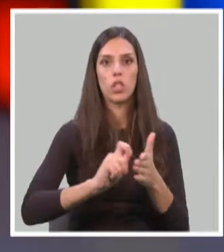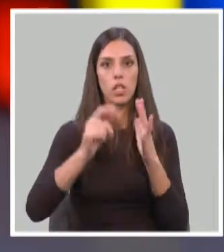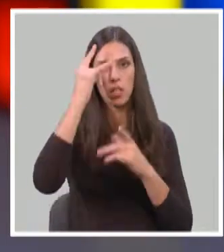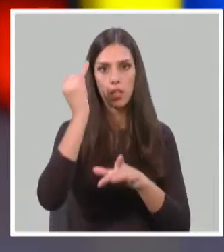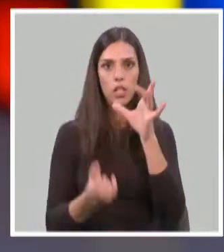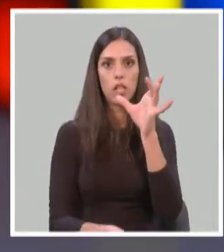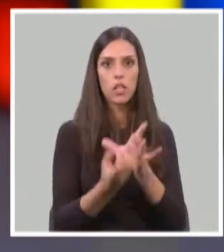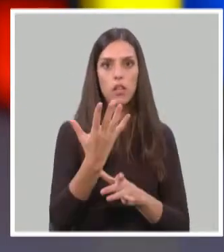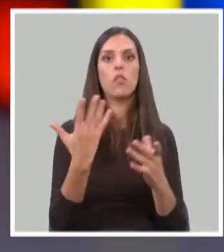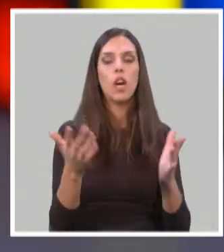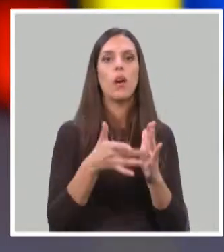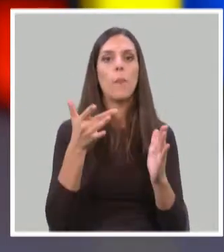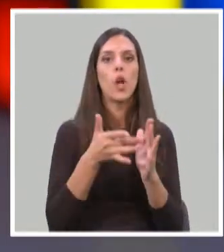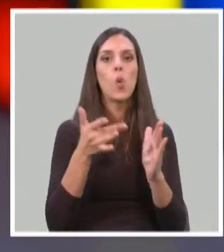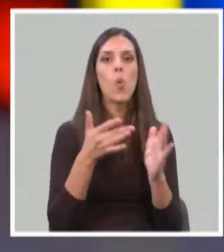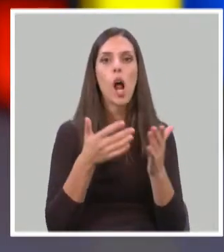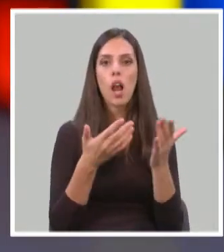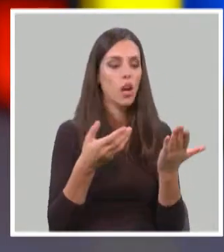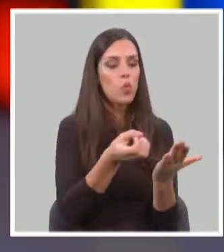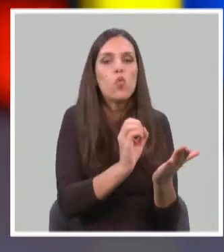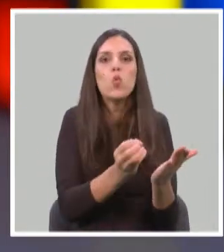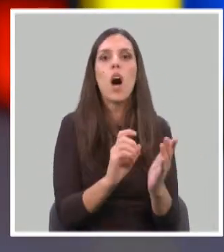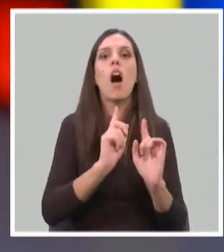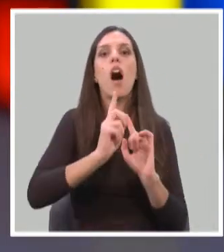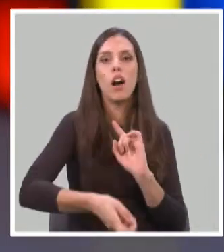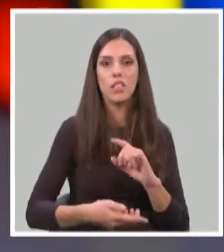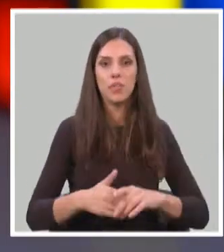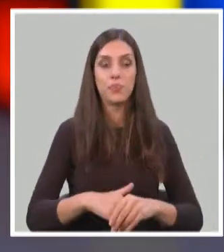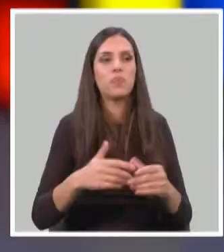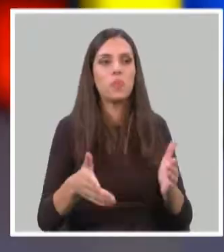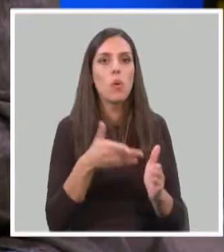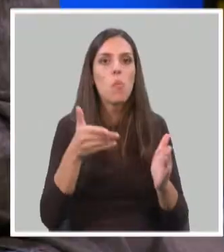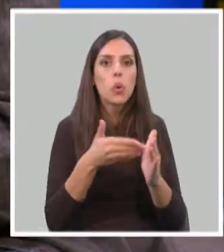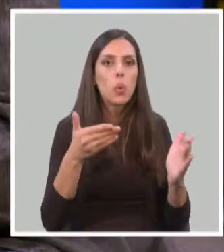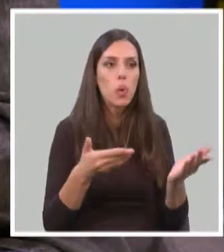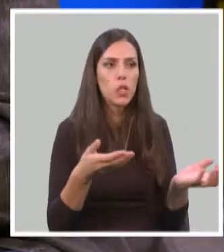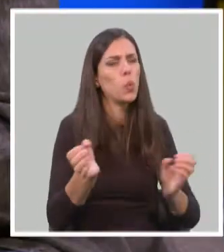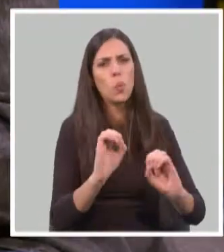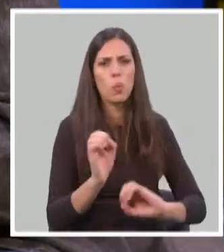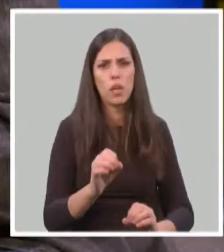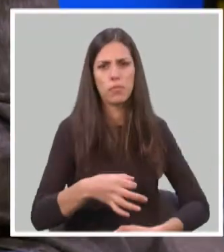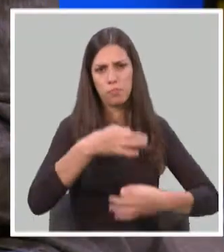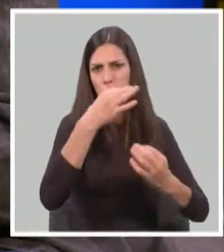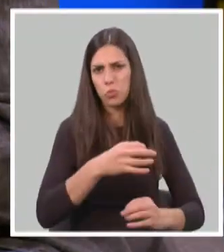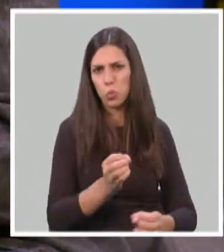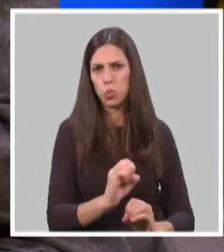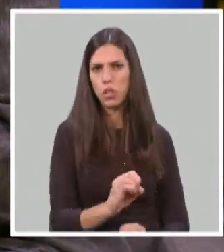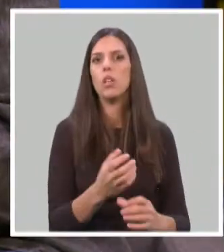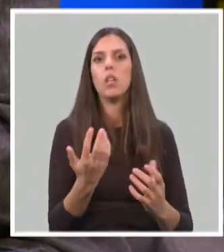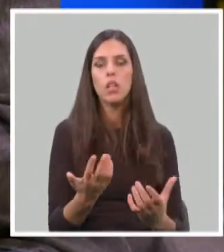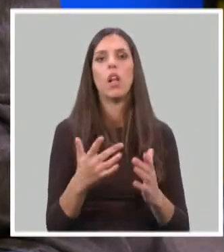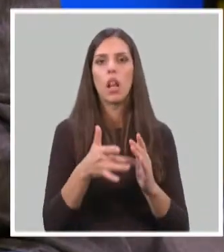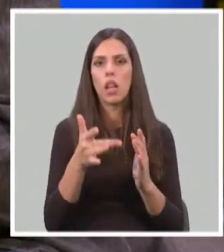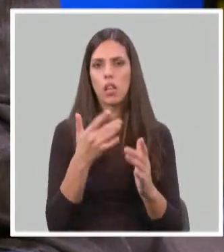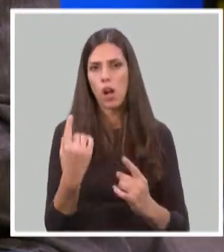criativa. O que é que não vem no manual de escrita criativa? Não há propriamente um manual. Há alguns